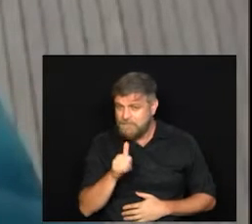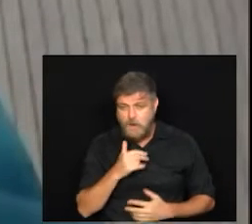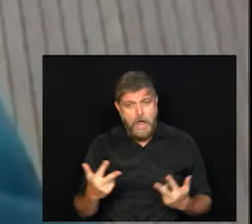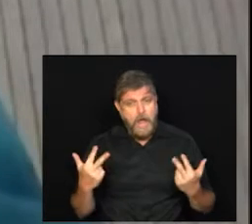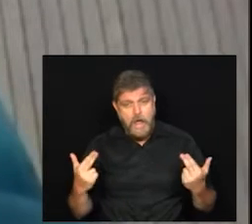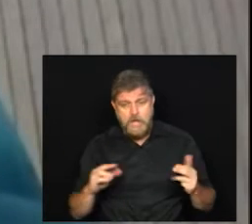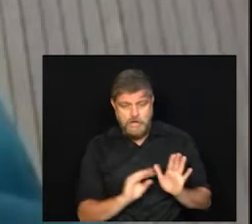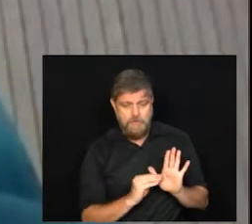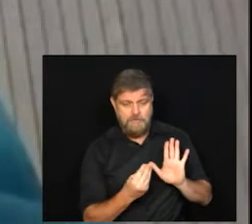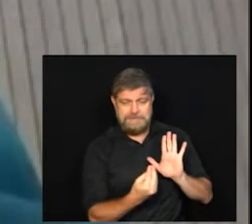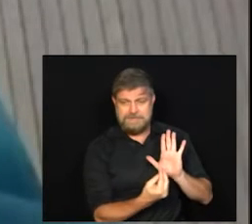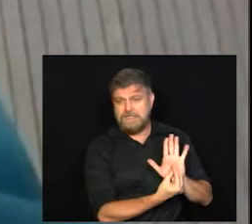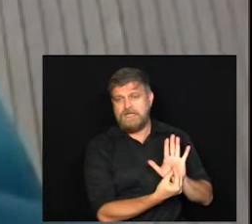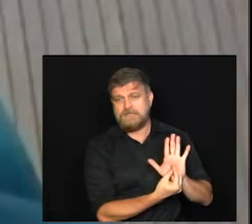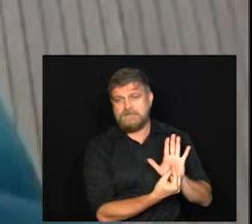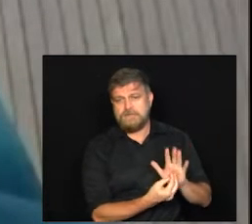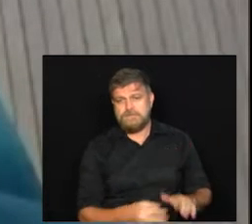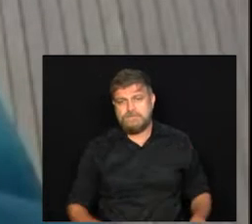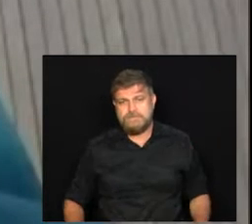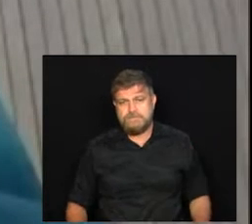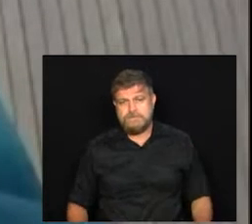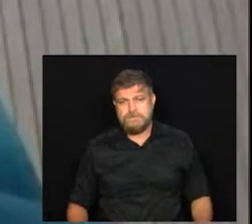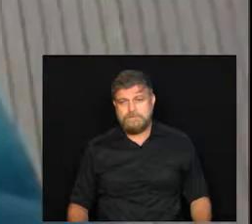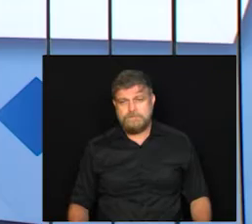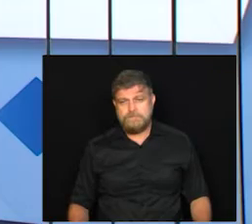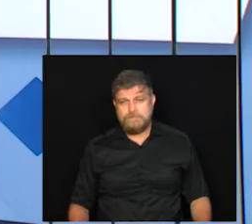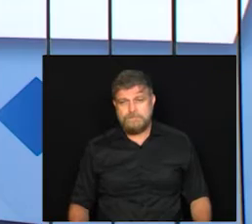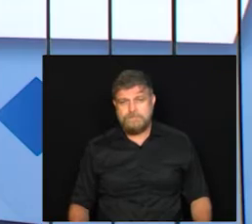a Sanasa está fazendo.